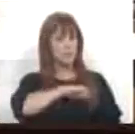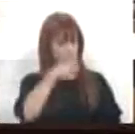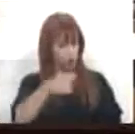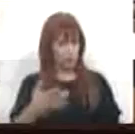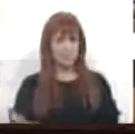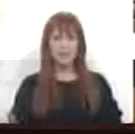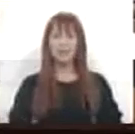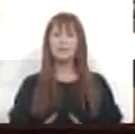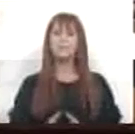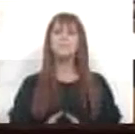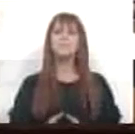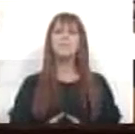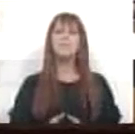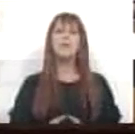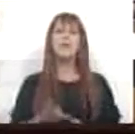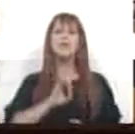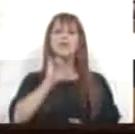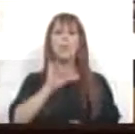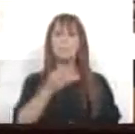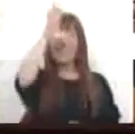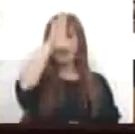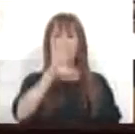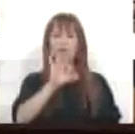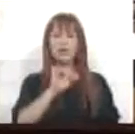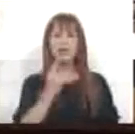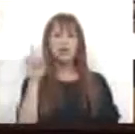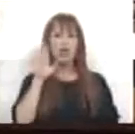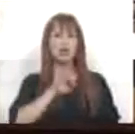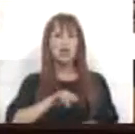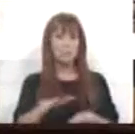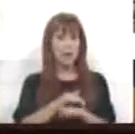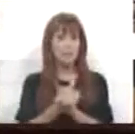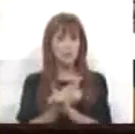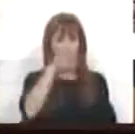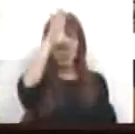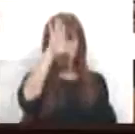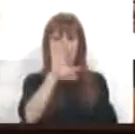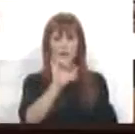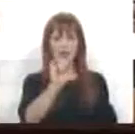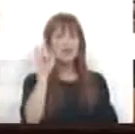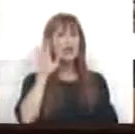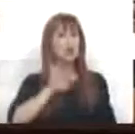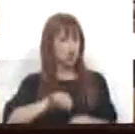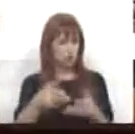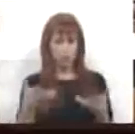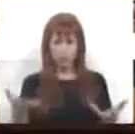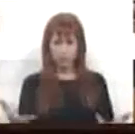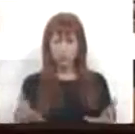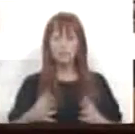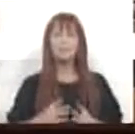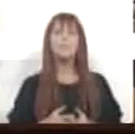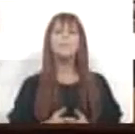Senhor Presidente, Senhor Primeiro-Ministro, Senhoras e Senhores Membros do Governo, Senhoras e Senhores